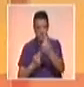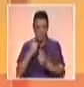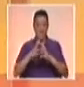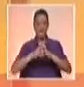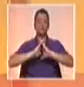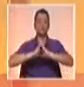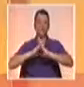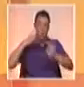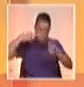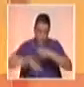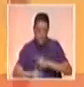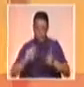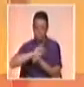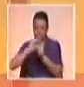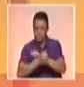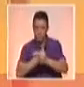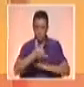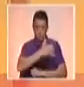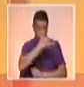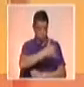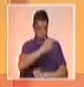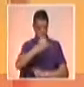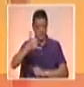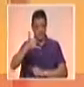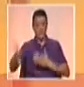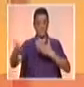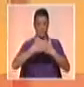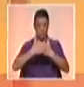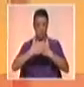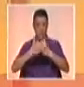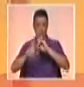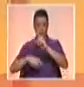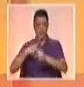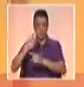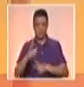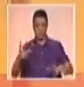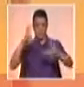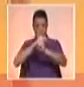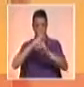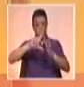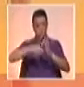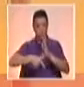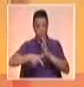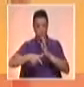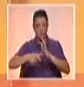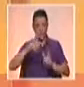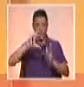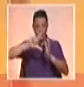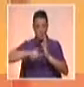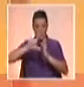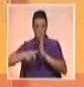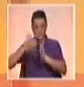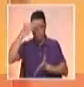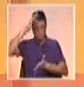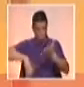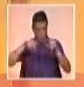reestruturações profundas. Em 2002 fechou as suas portas e surgiu um novo projeto, o projeto do Colégio Bissai